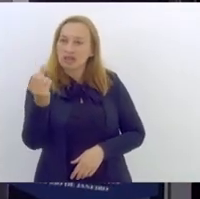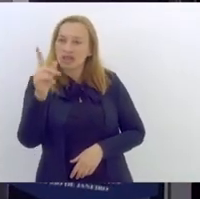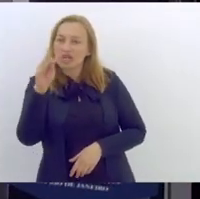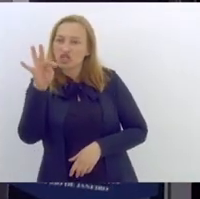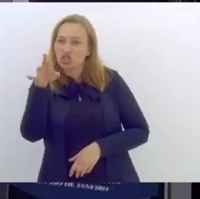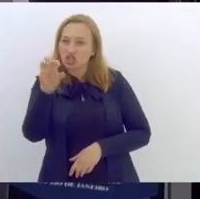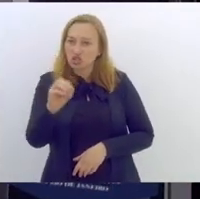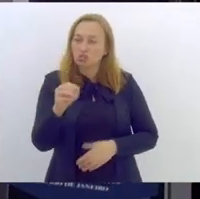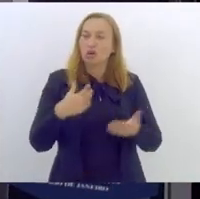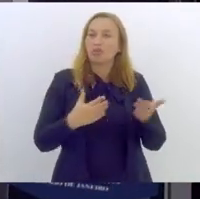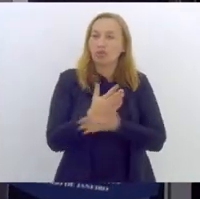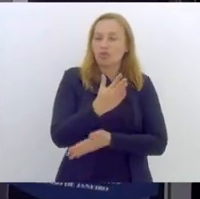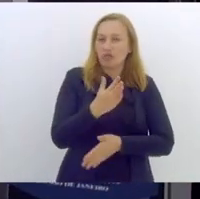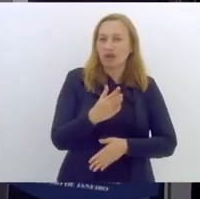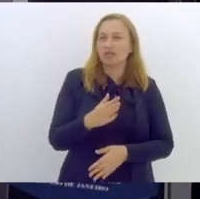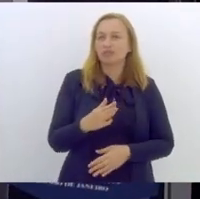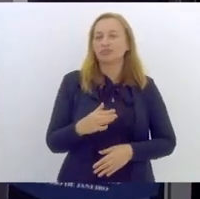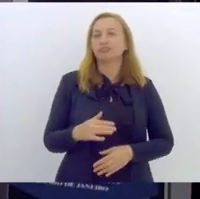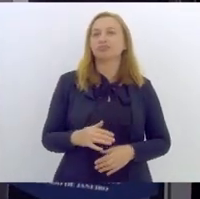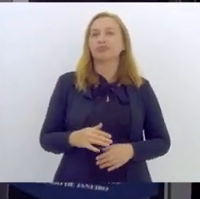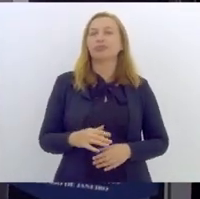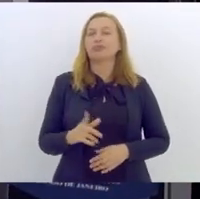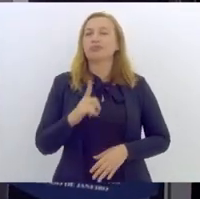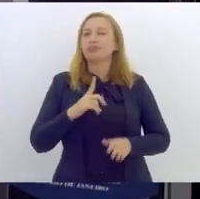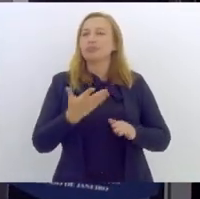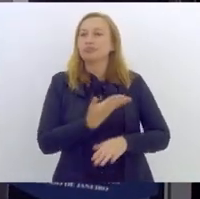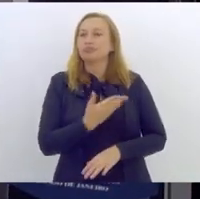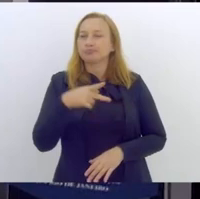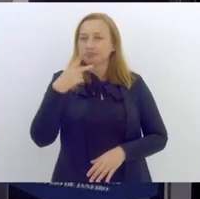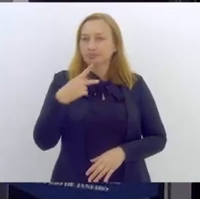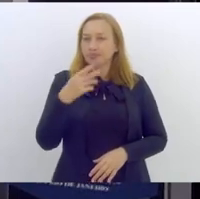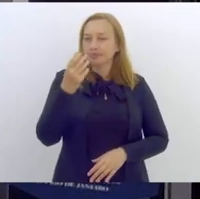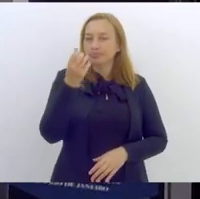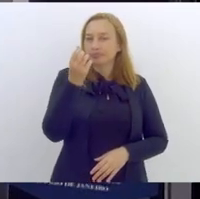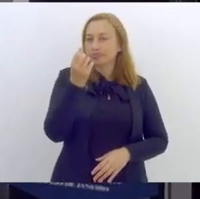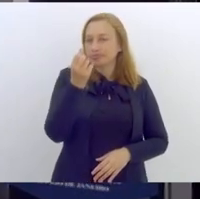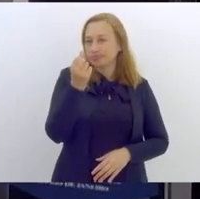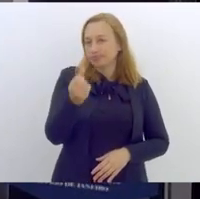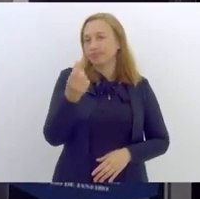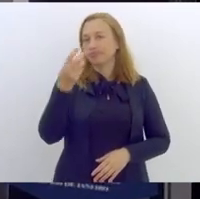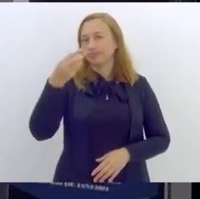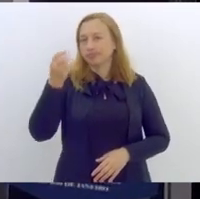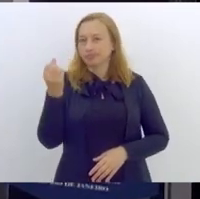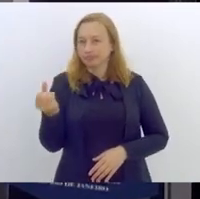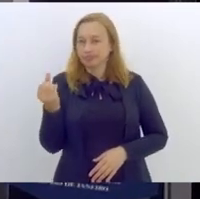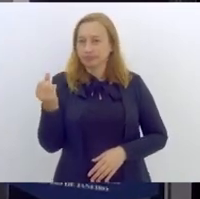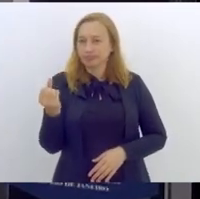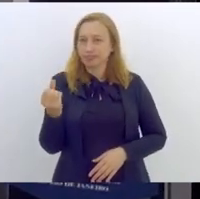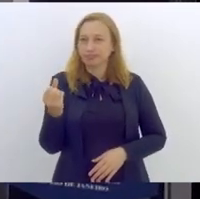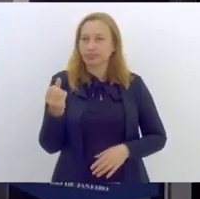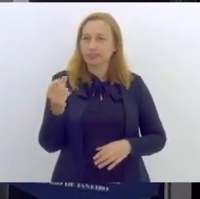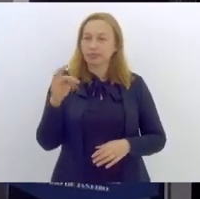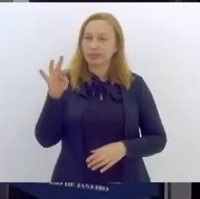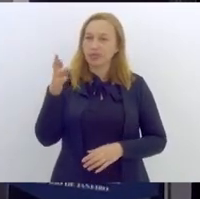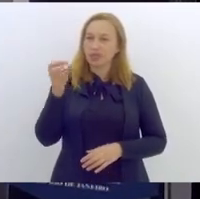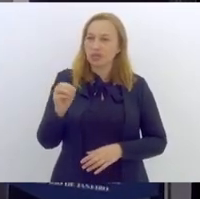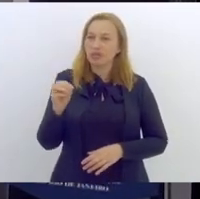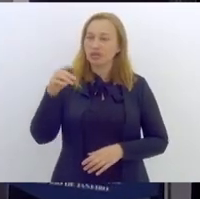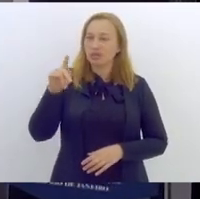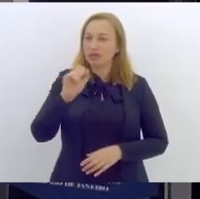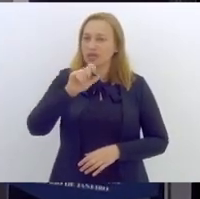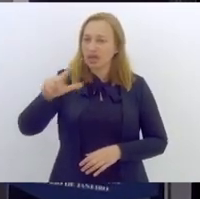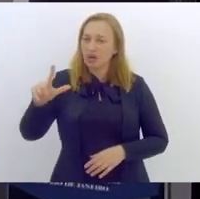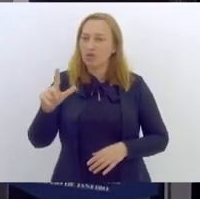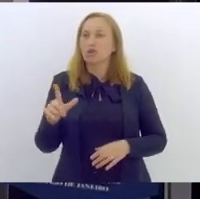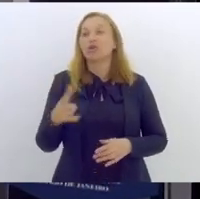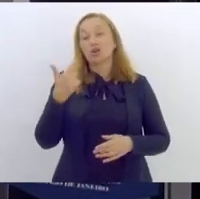aprovado de todas as fases do concurso teve um colega que representou aqui ele falou 66 peritos criminais eu fiz a conta hoje tava batendo 68